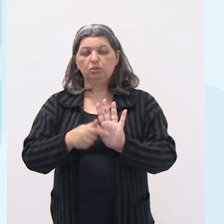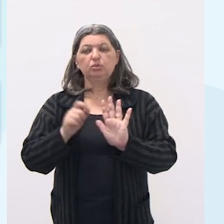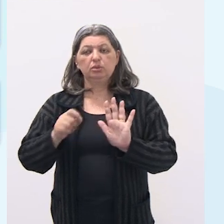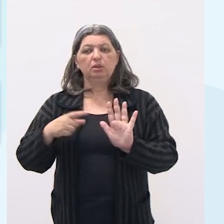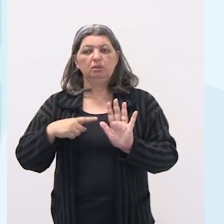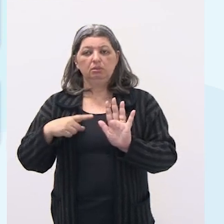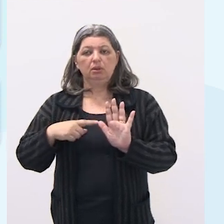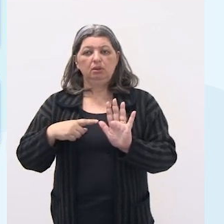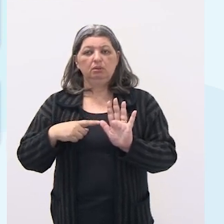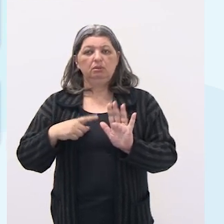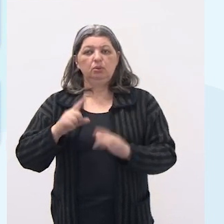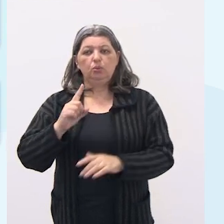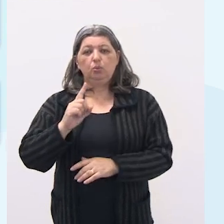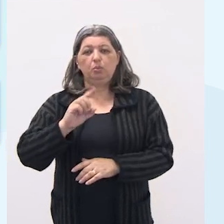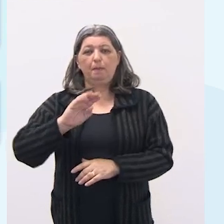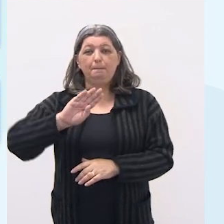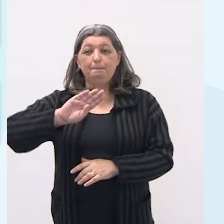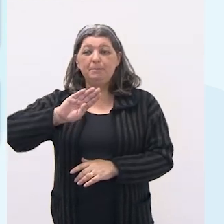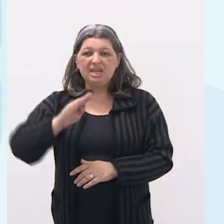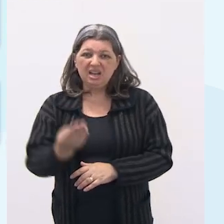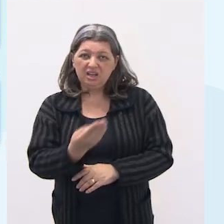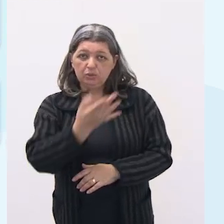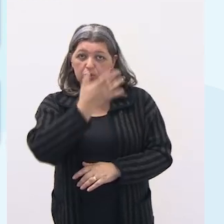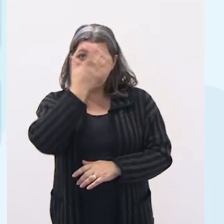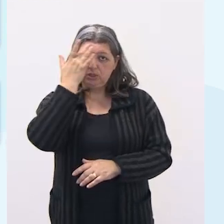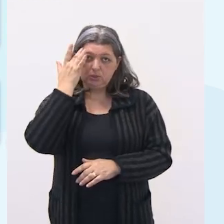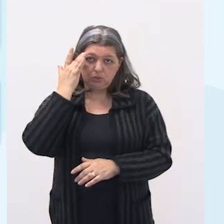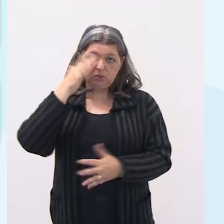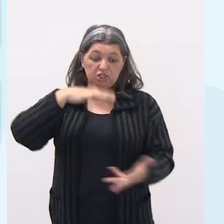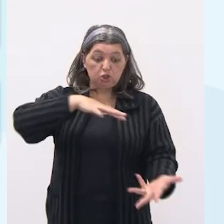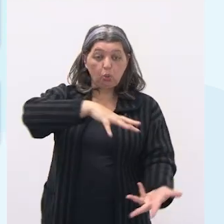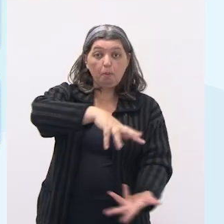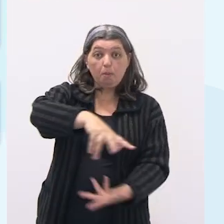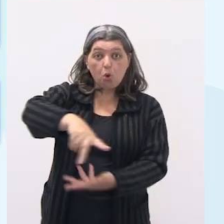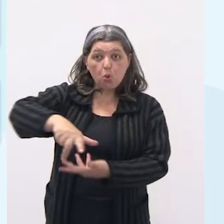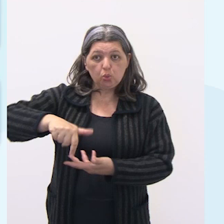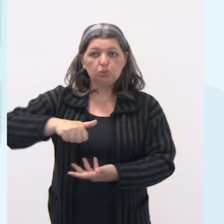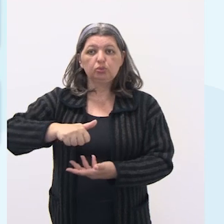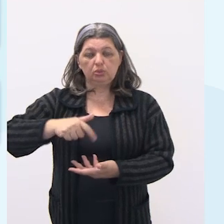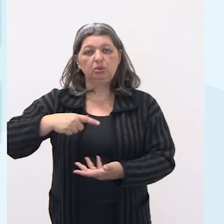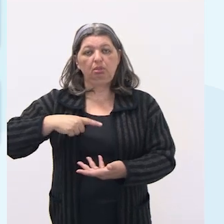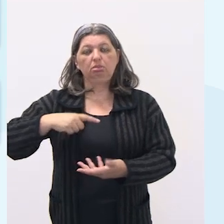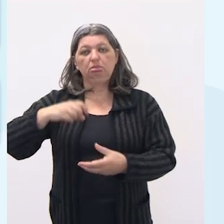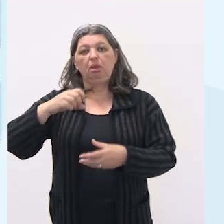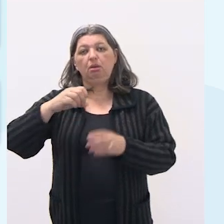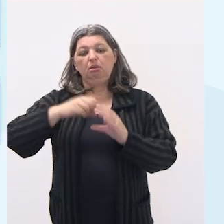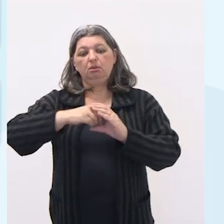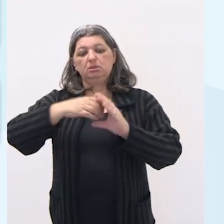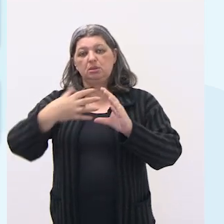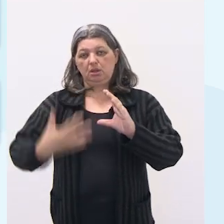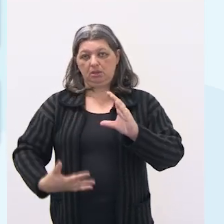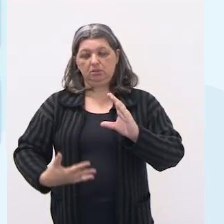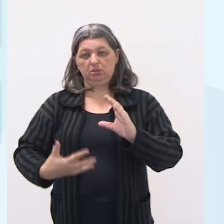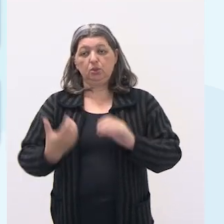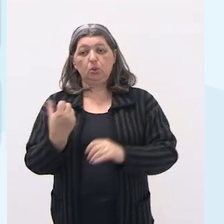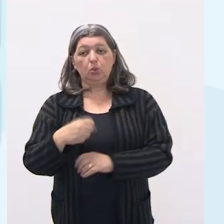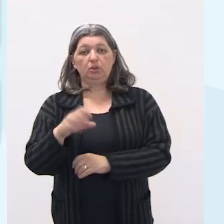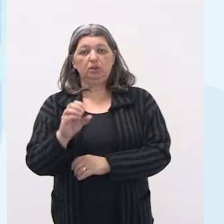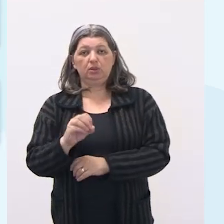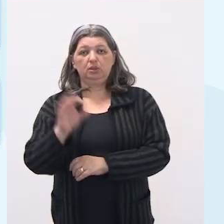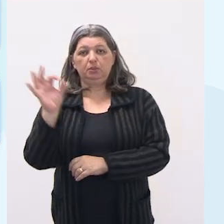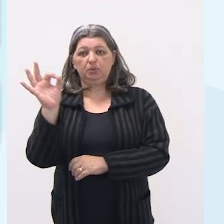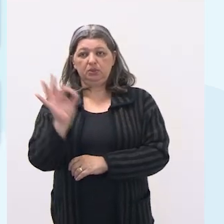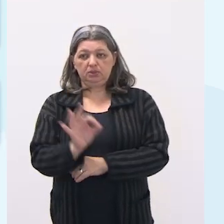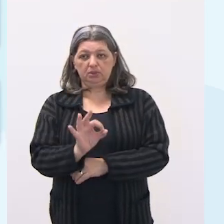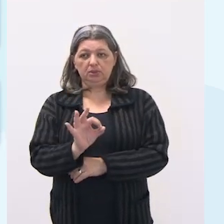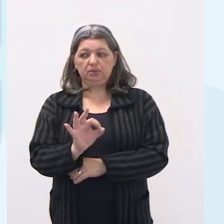existem 1 bilhão de pessoas dentro do planeta com essas características. E 80%